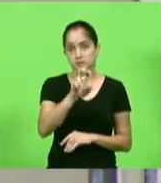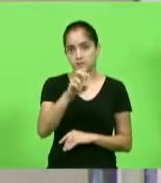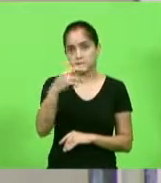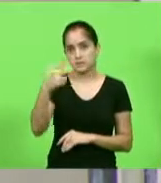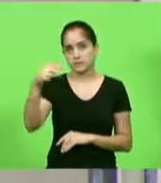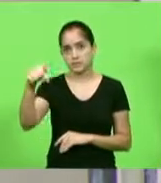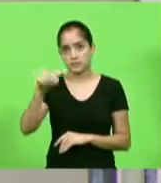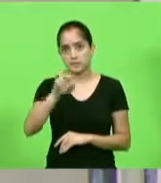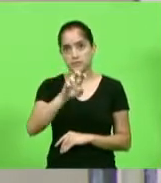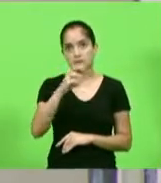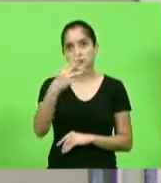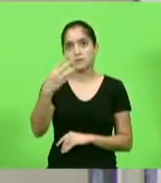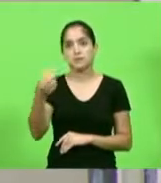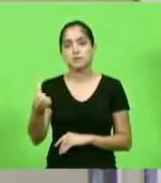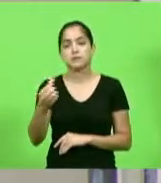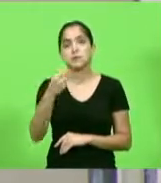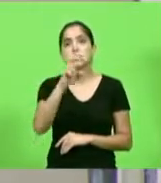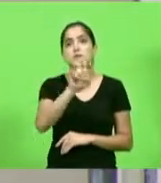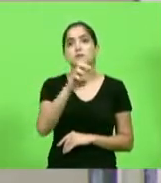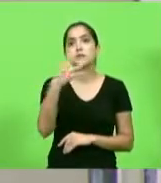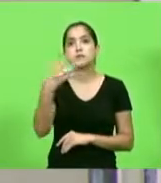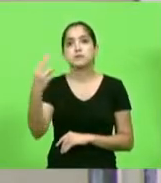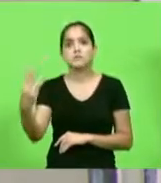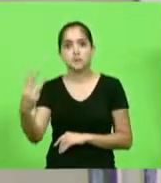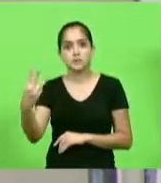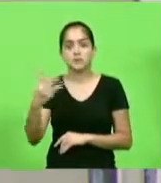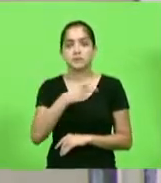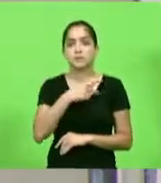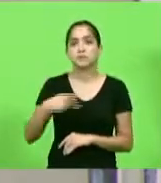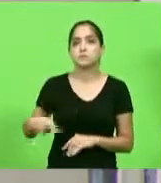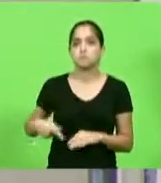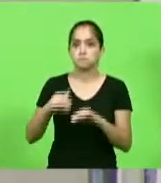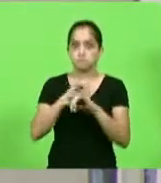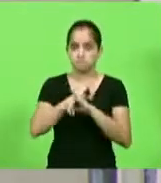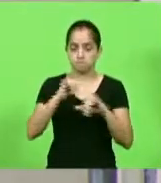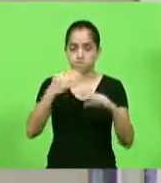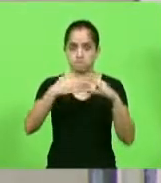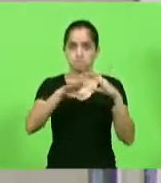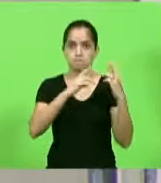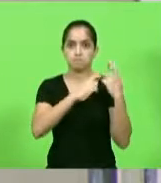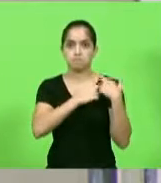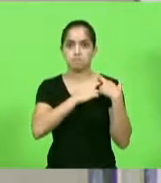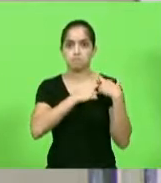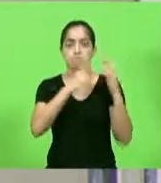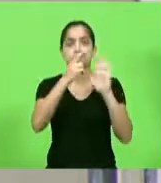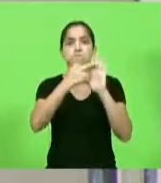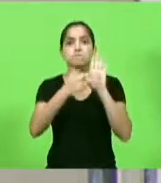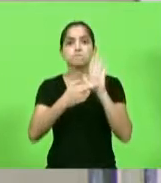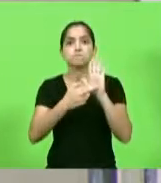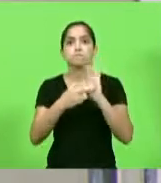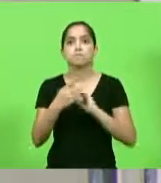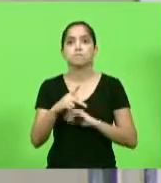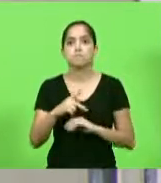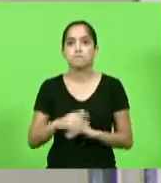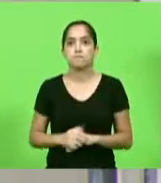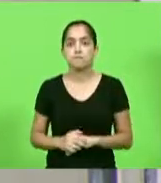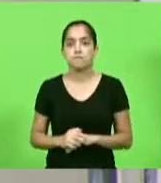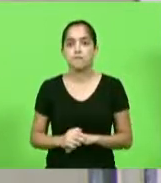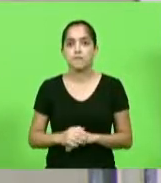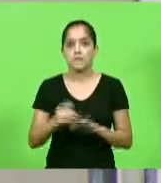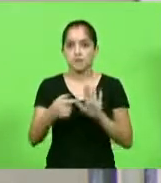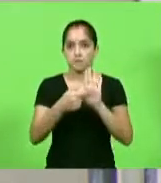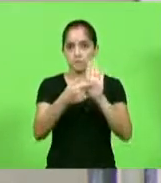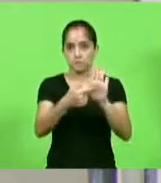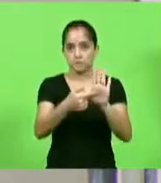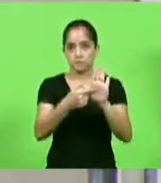529 a 536 e 543. Esta presidência comunica, me arra aos destinatários, conforme determina o regimento interno, as seguintes indicações,